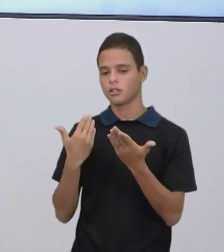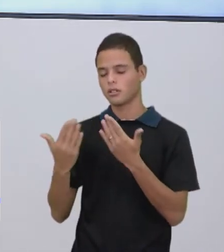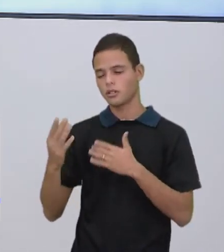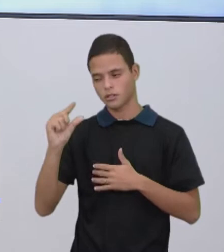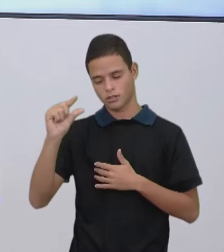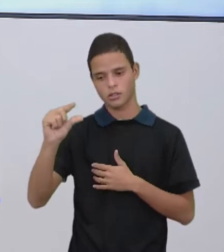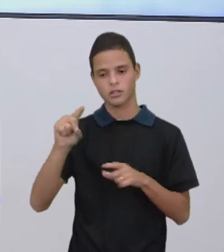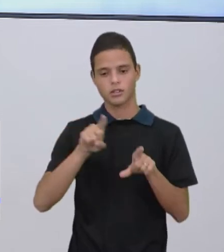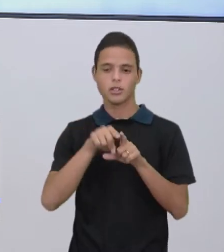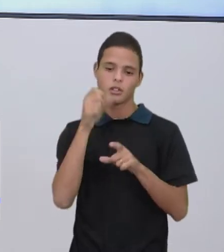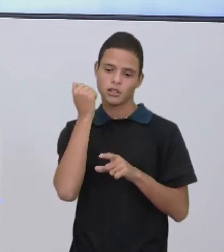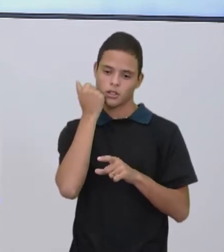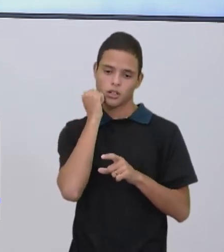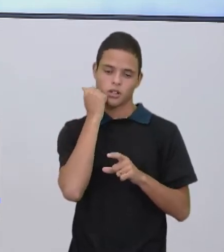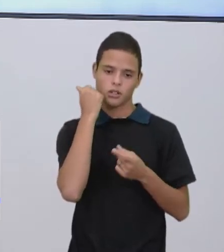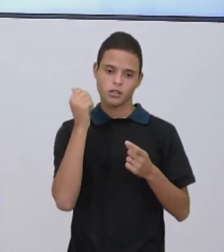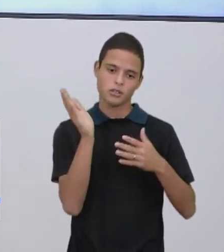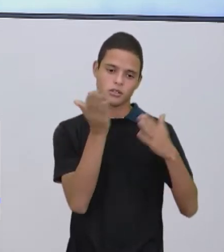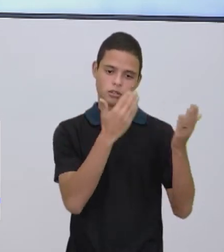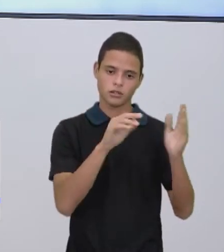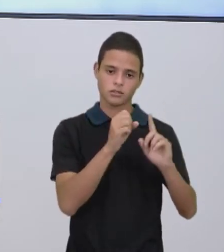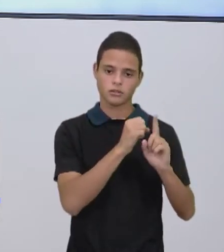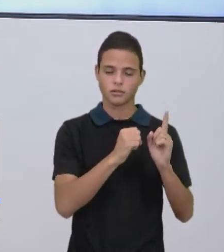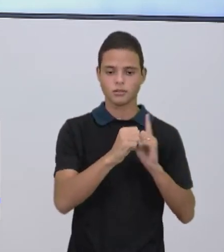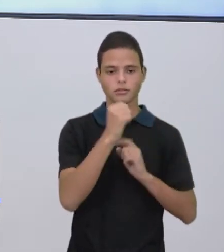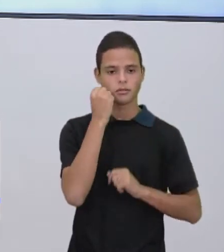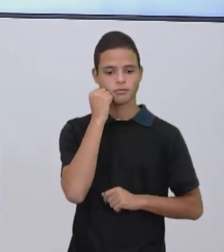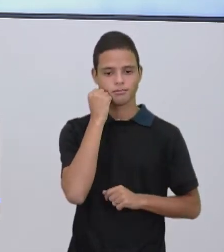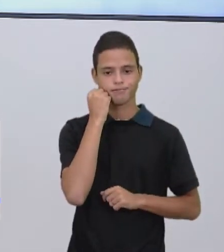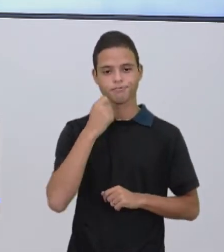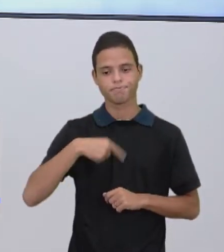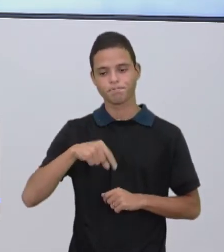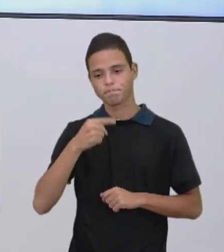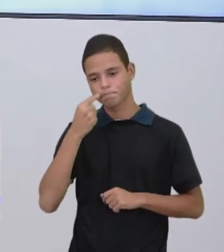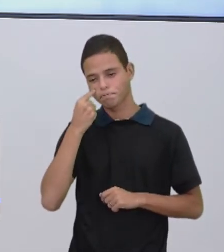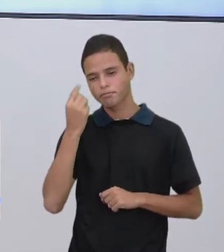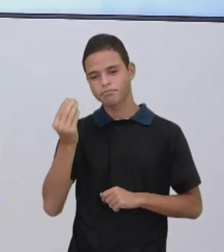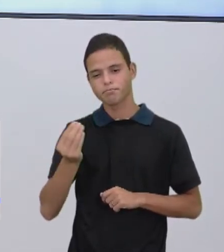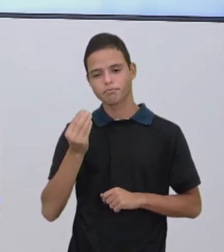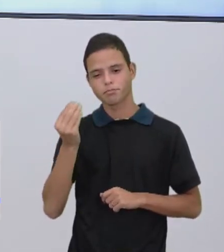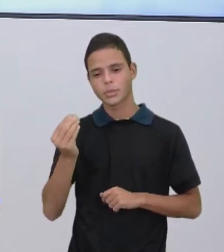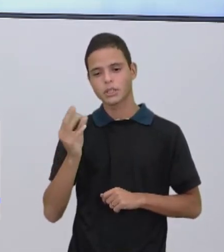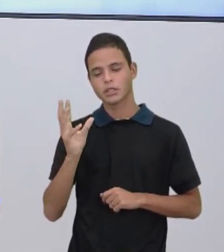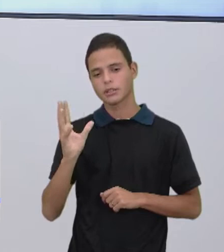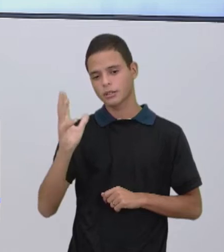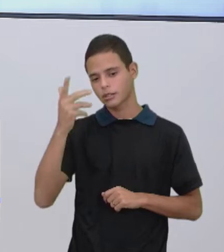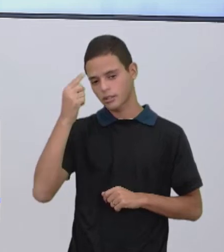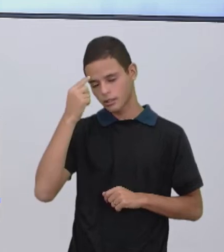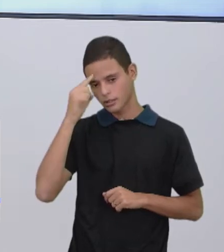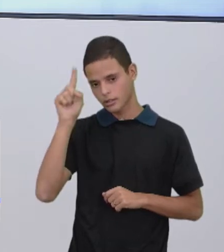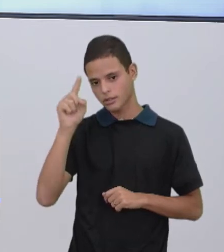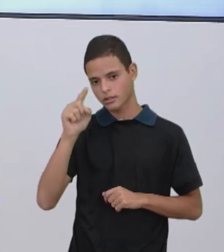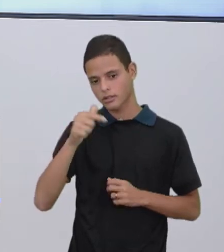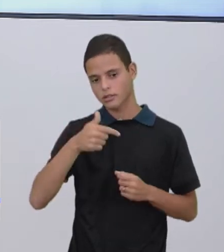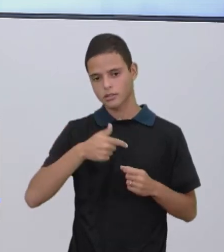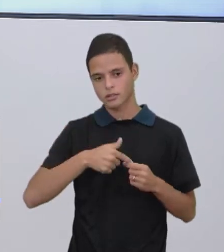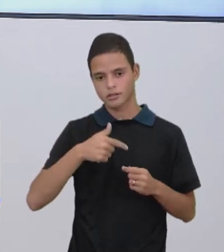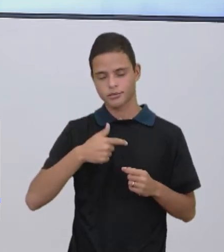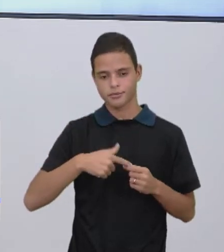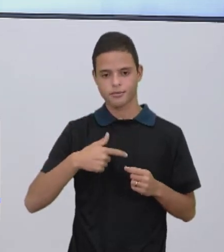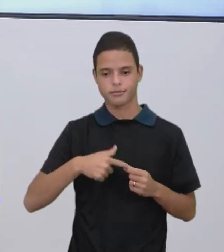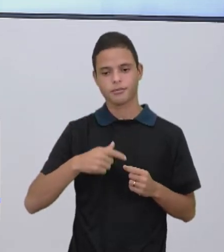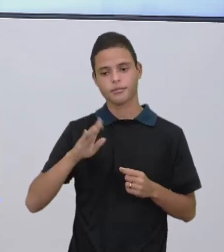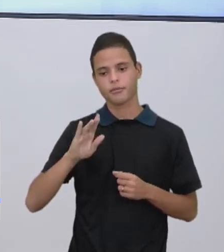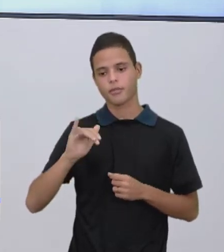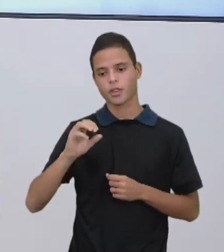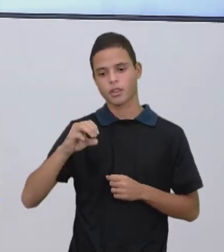também, nas ciências da natureza, aqui neste componente. A gente vai ver como é que funciona essa ideia de combustíveis e